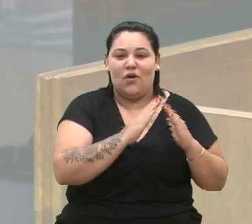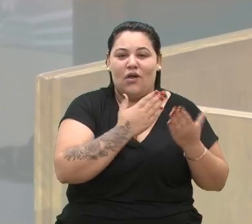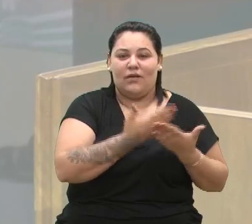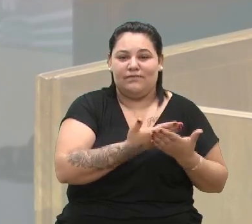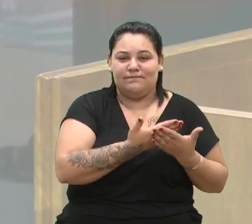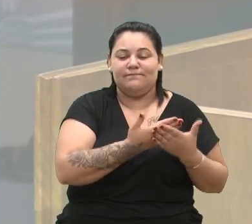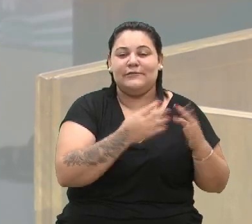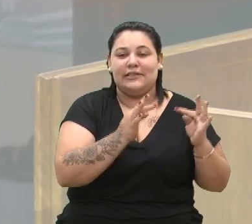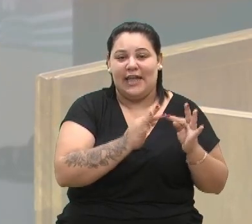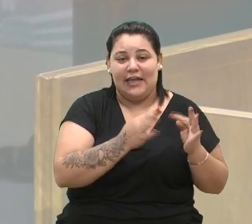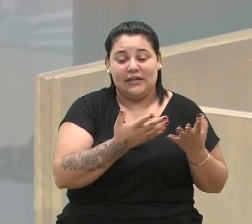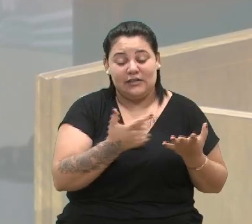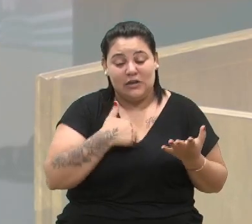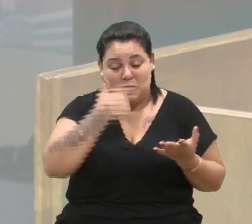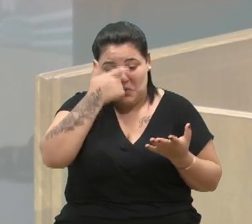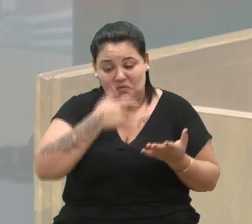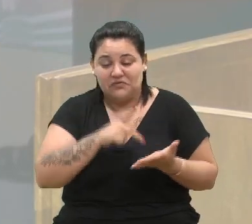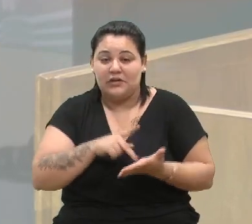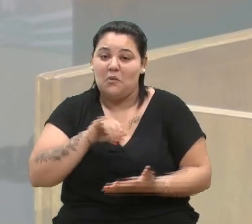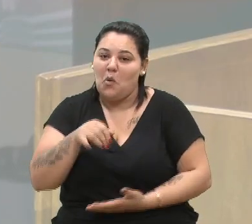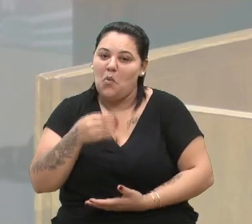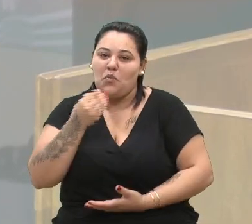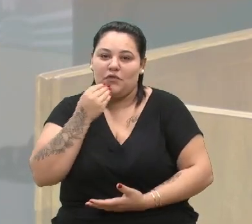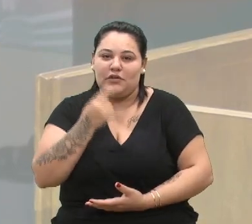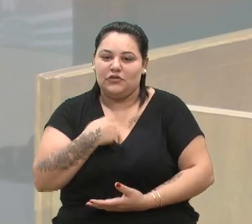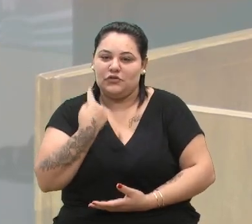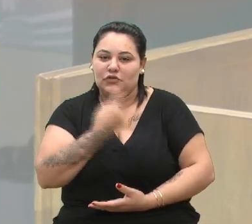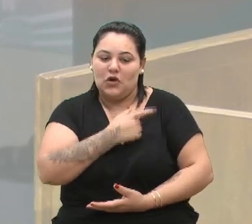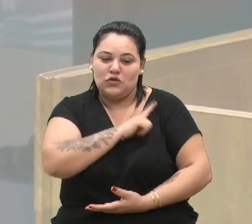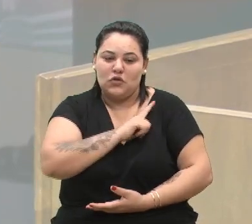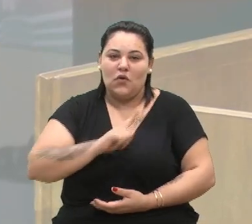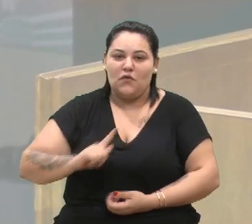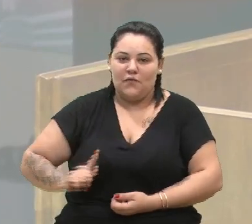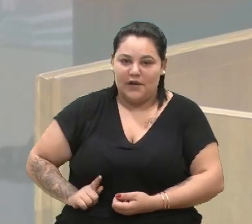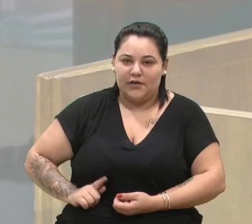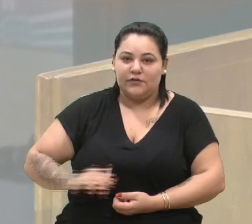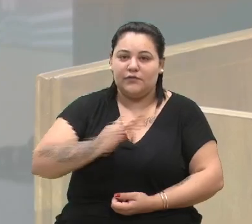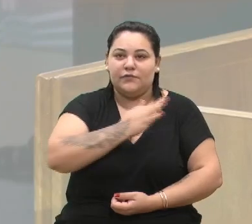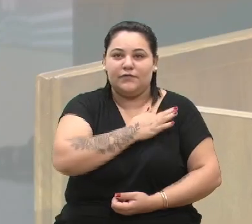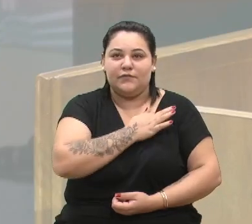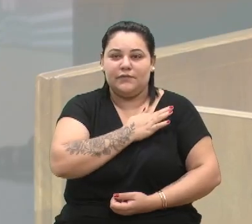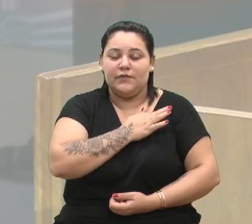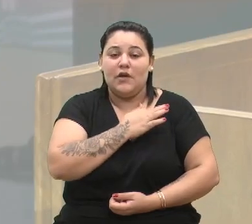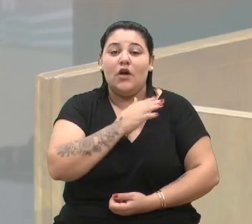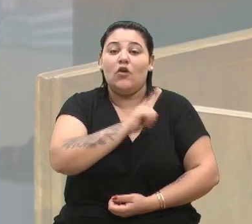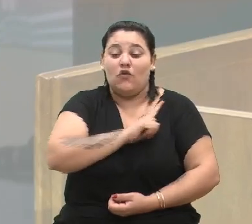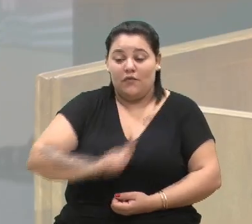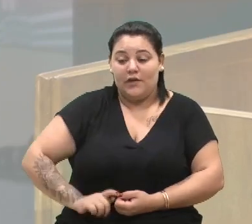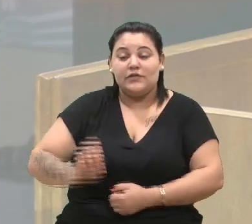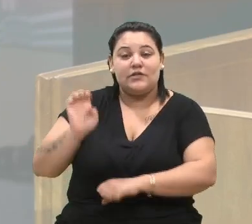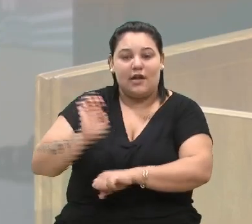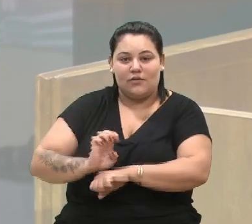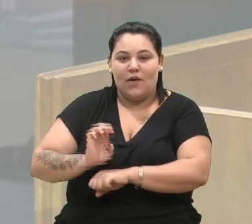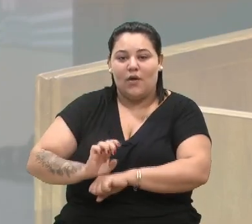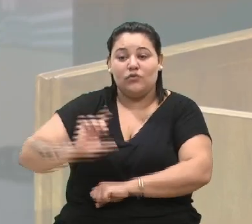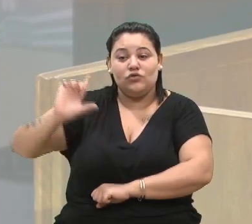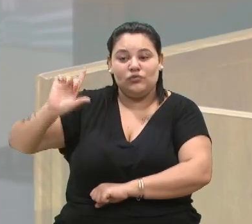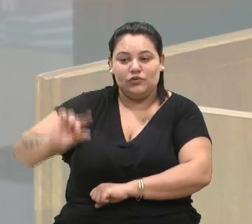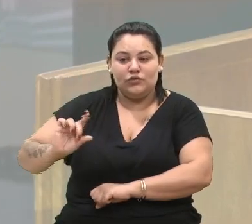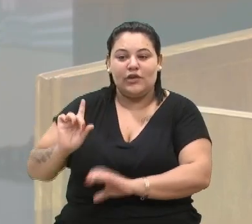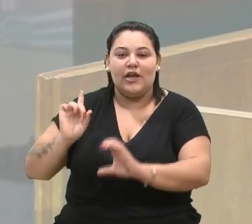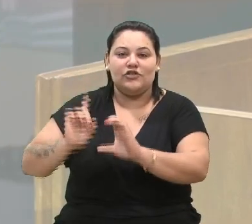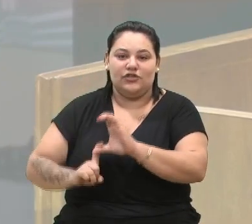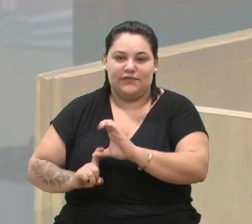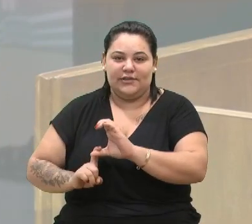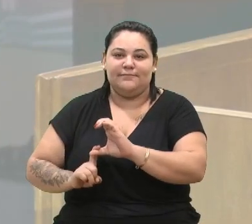Então, eu acho que é uma oportunidade para o nosso governo federal, estadual diminuir a dívida, o